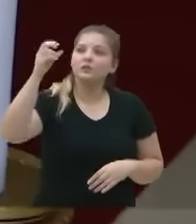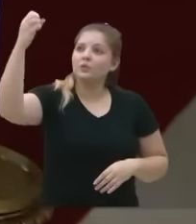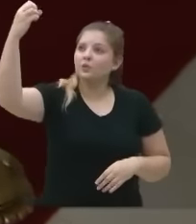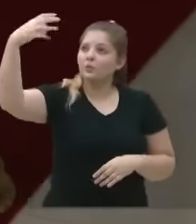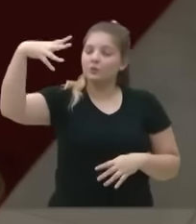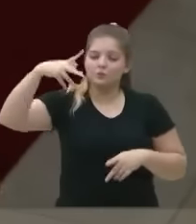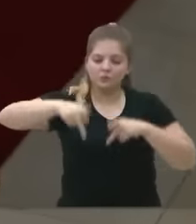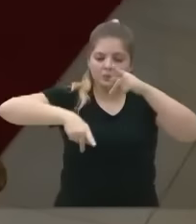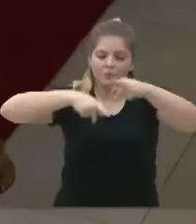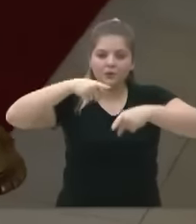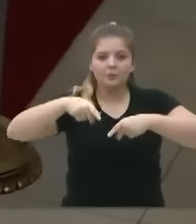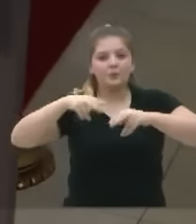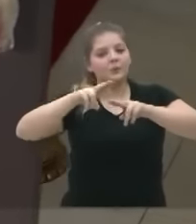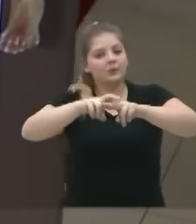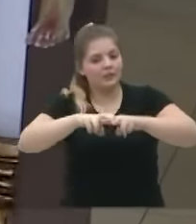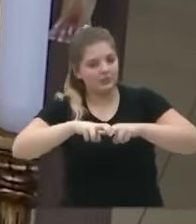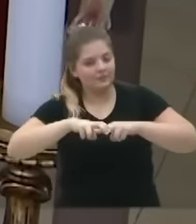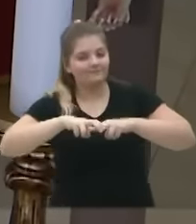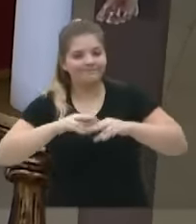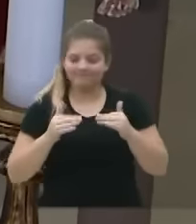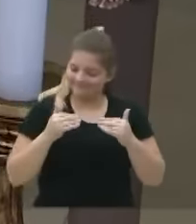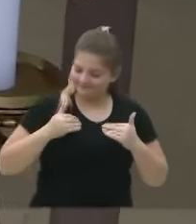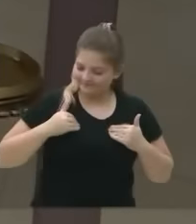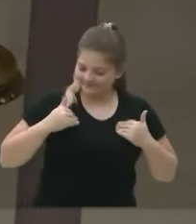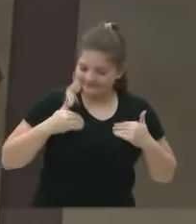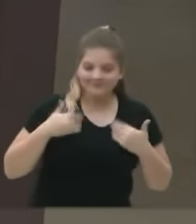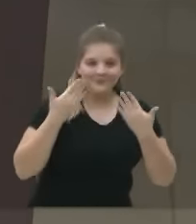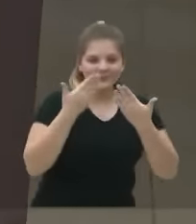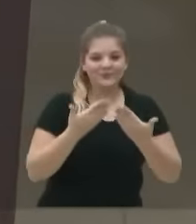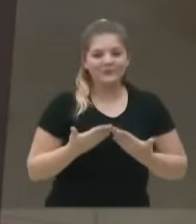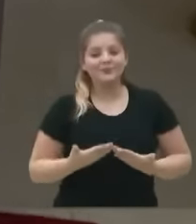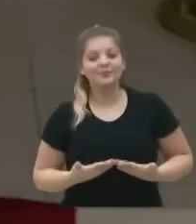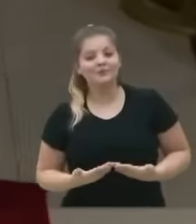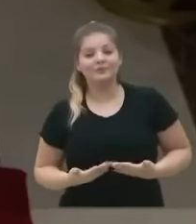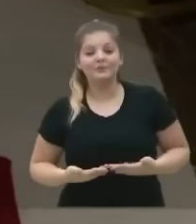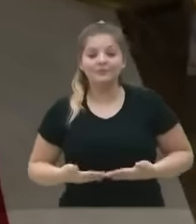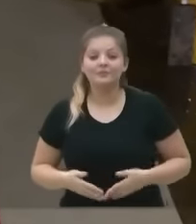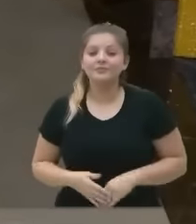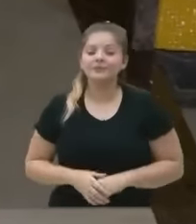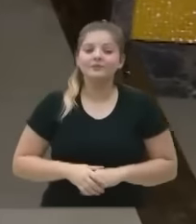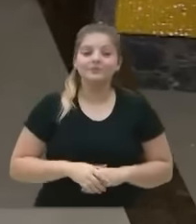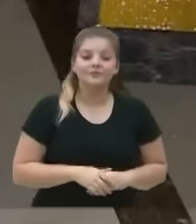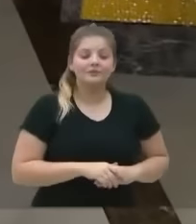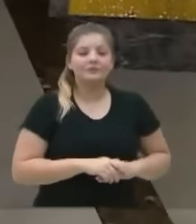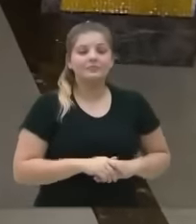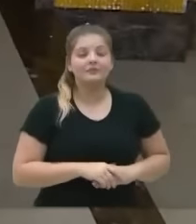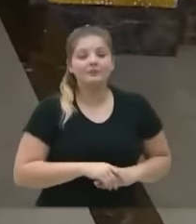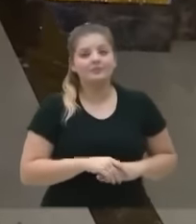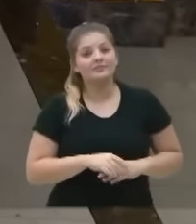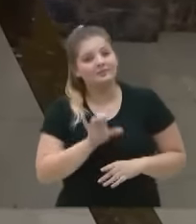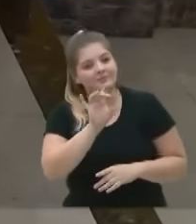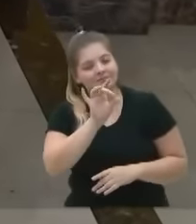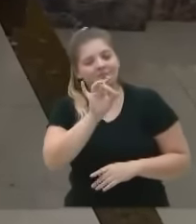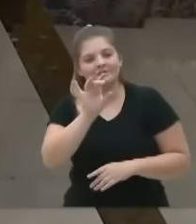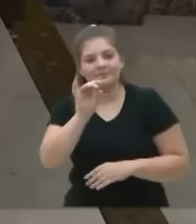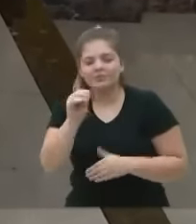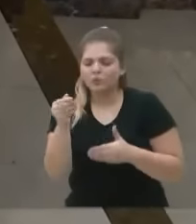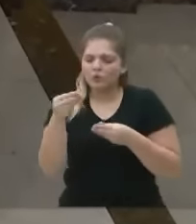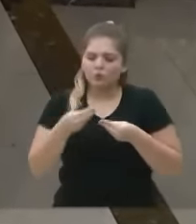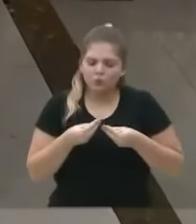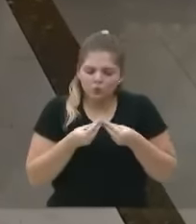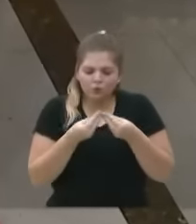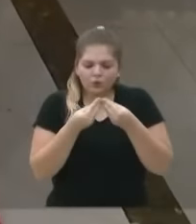Deus no povo, por isso alegre sou. Em cada pequena